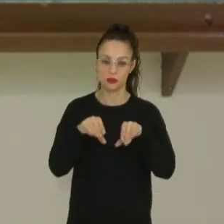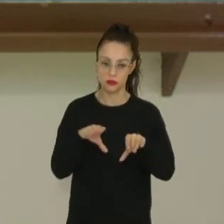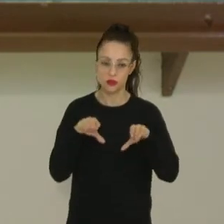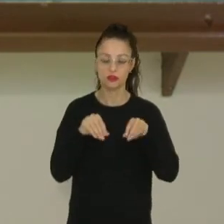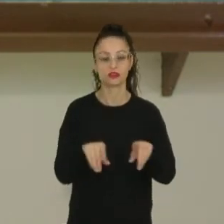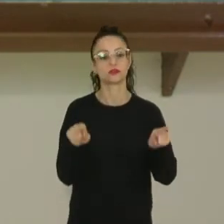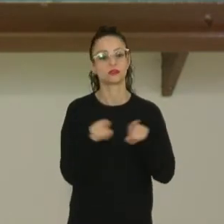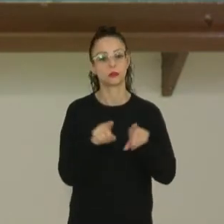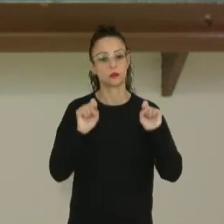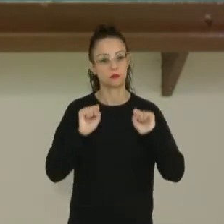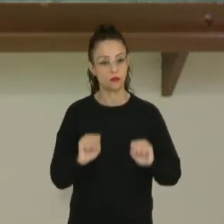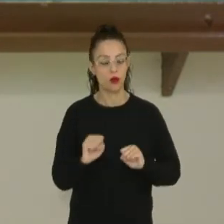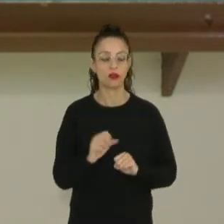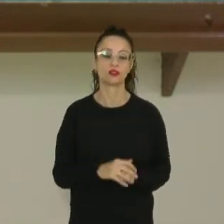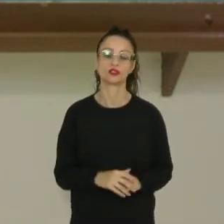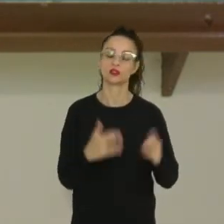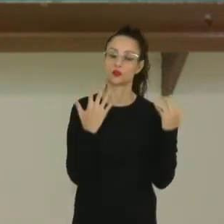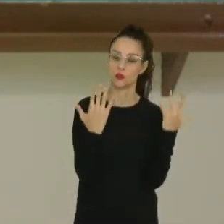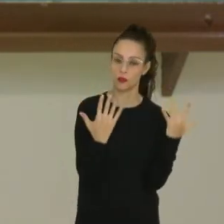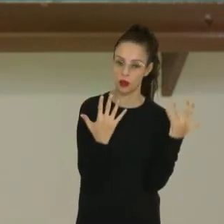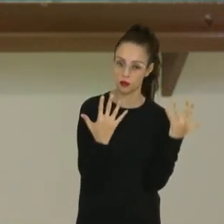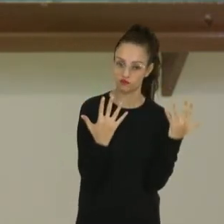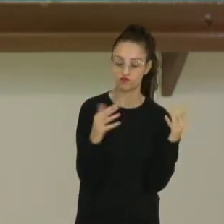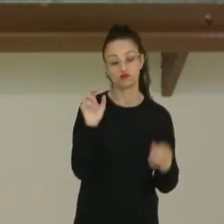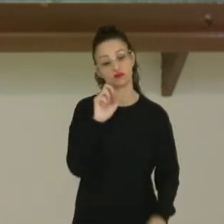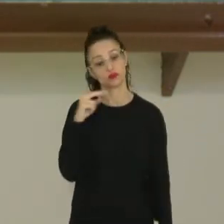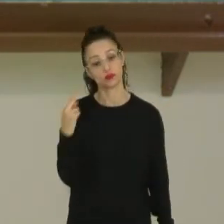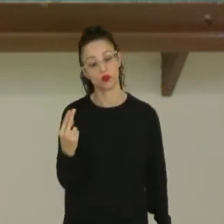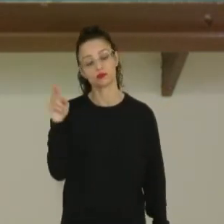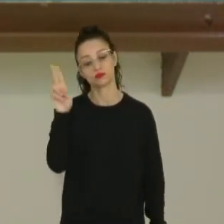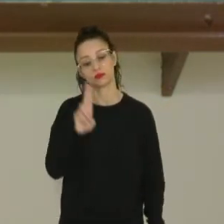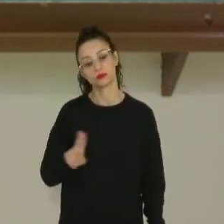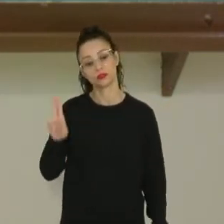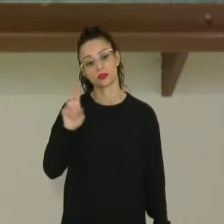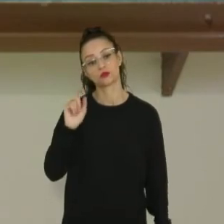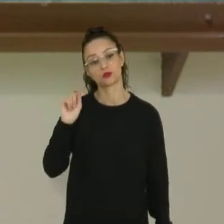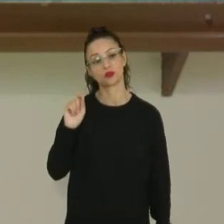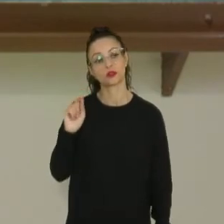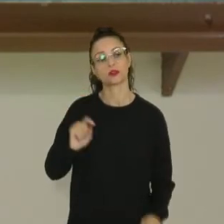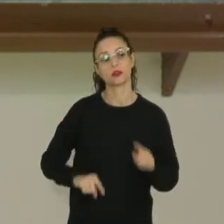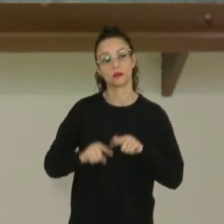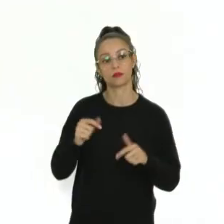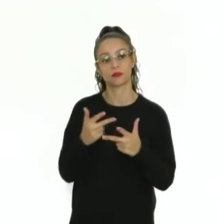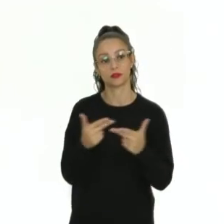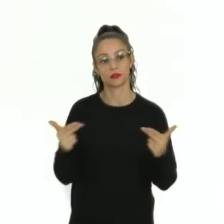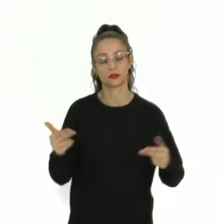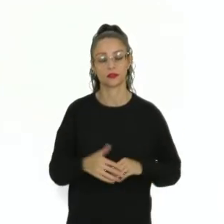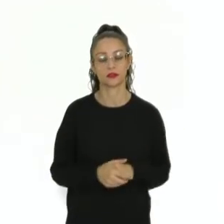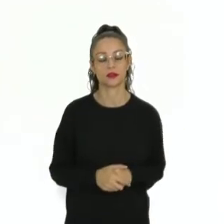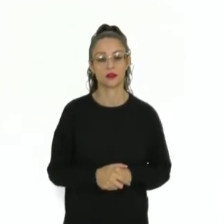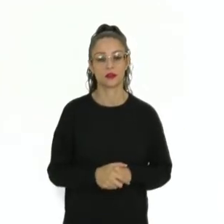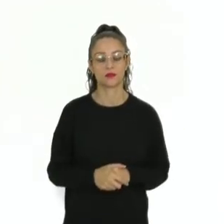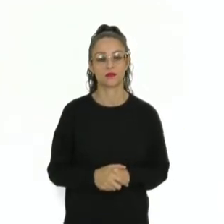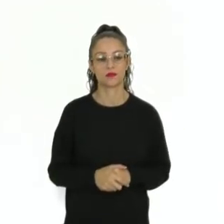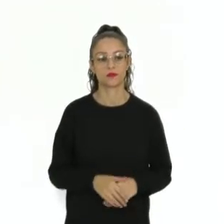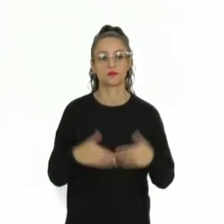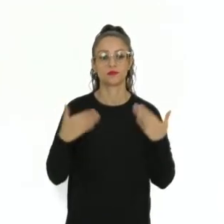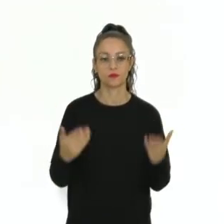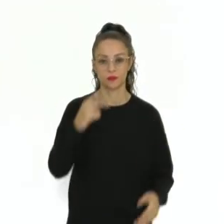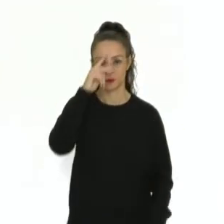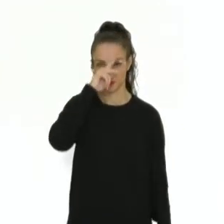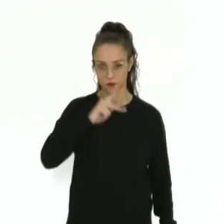que também pode ser feito com as mãos ou utilizados com alguns acessórios. Então,